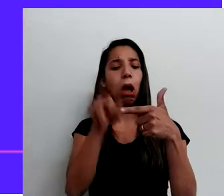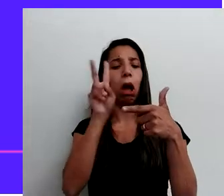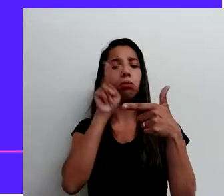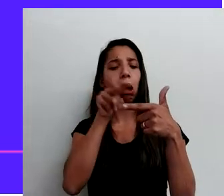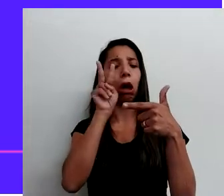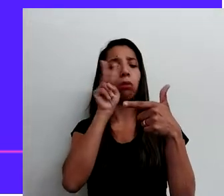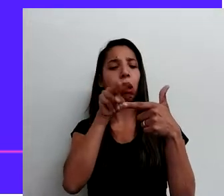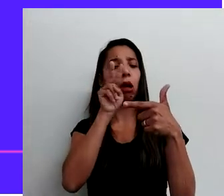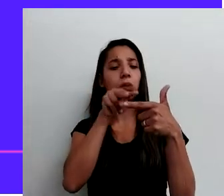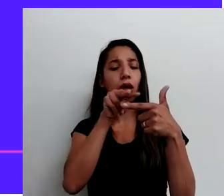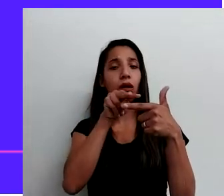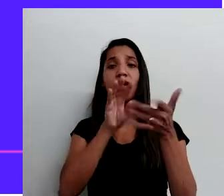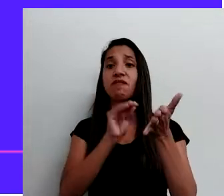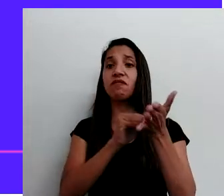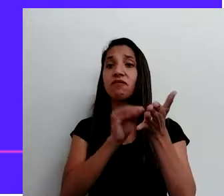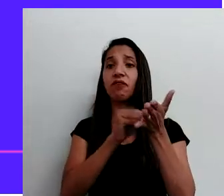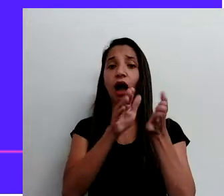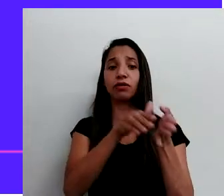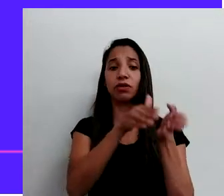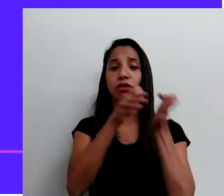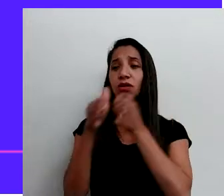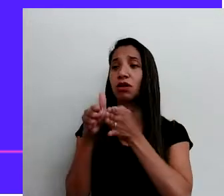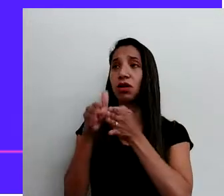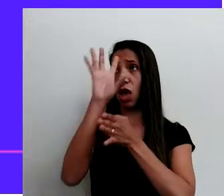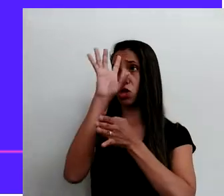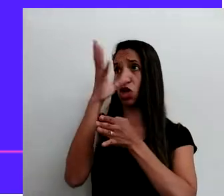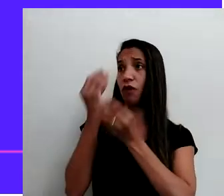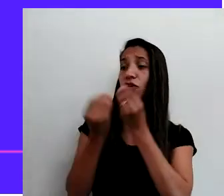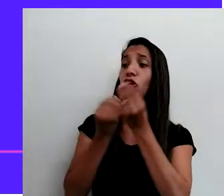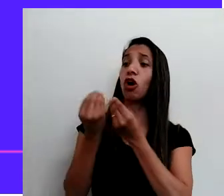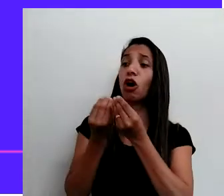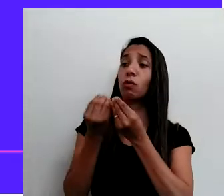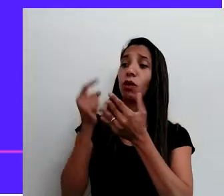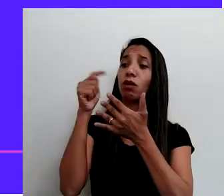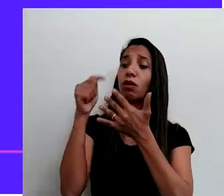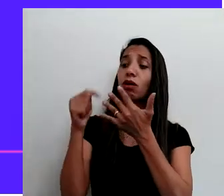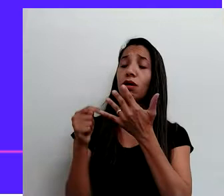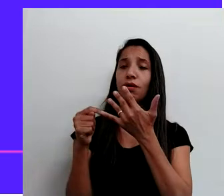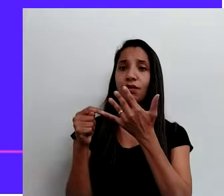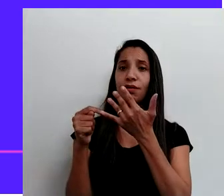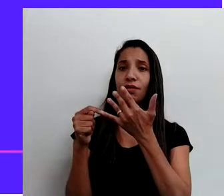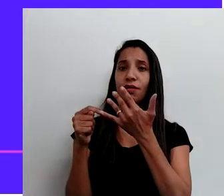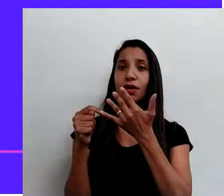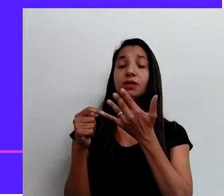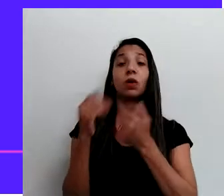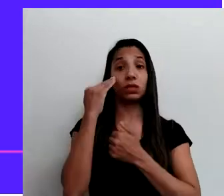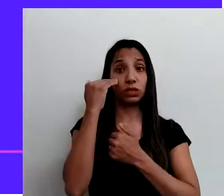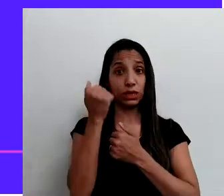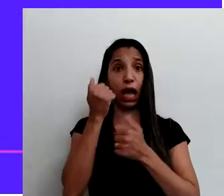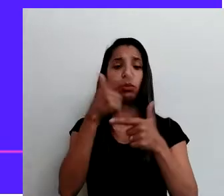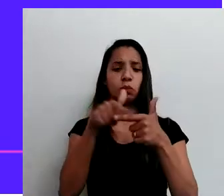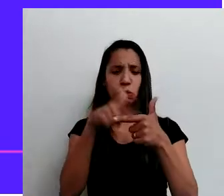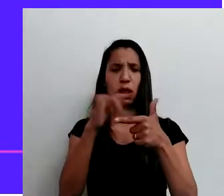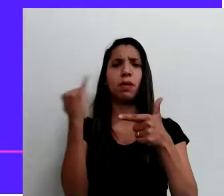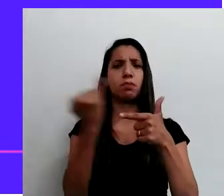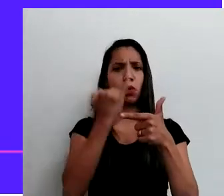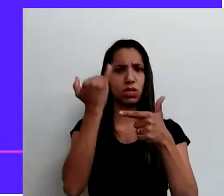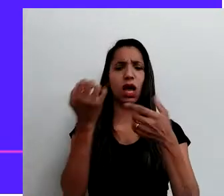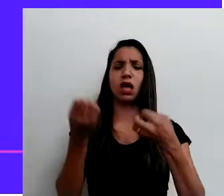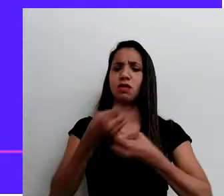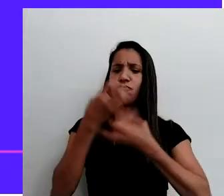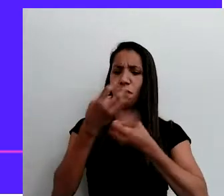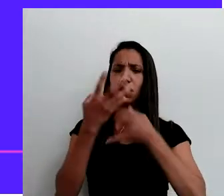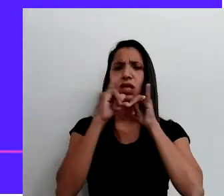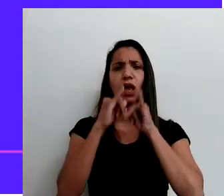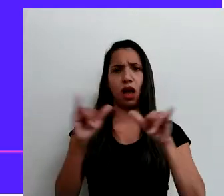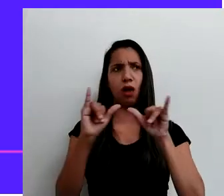e que os problemas, sim, são importantes. Mas quando você não olha para também para as soluções, para o que pode